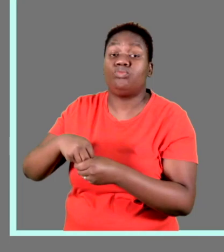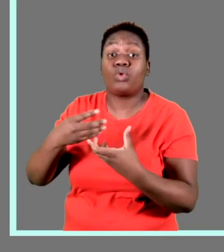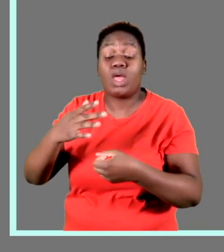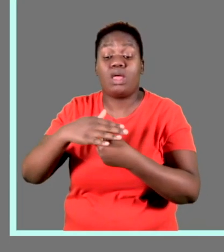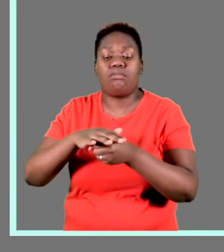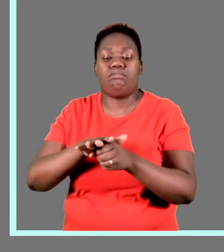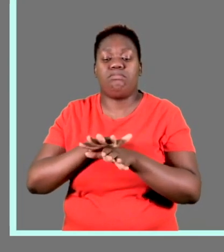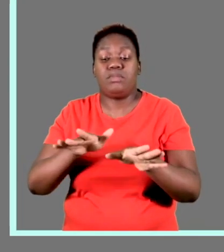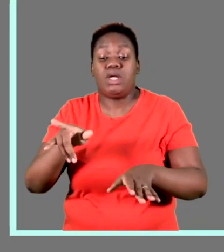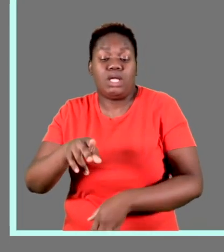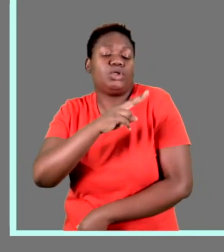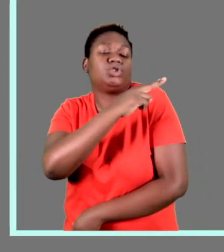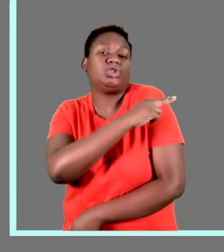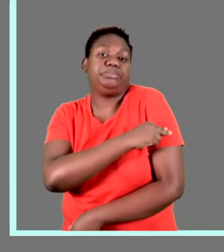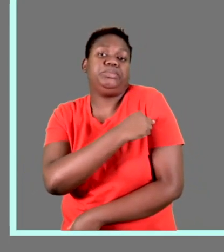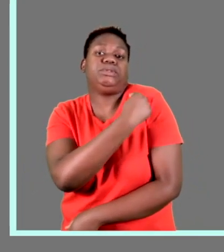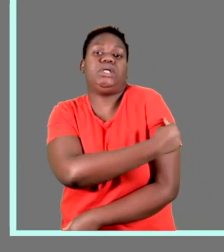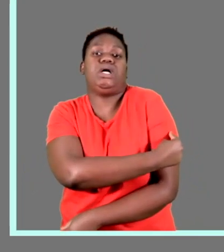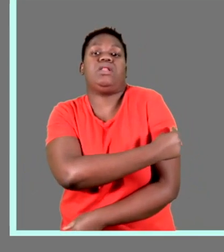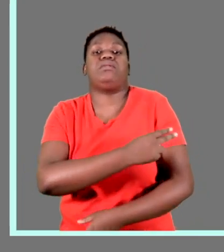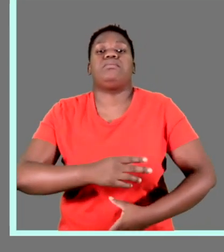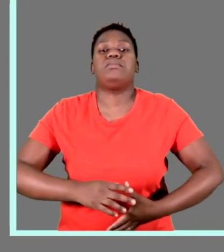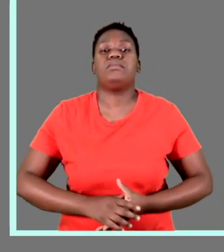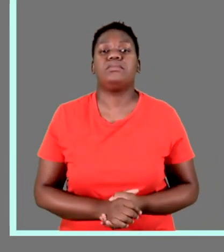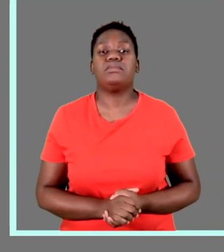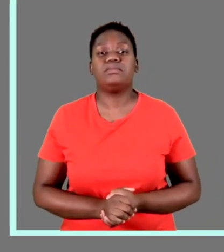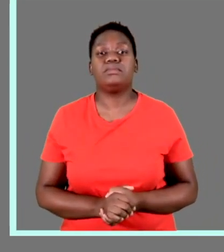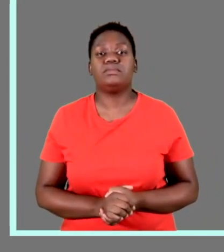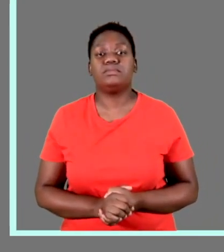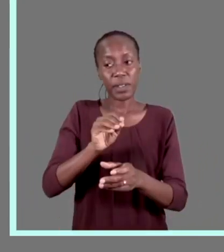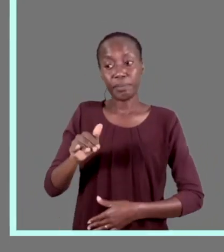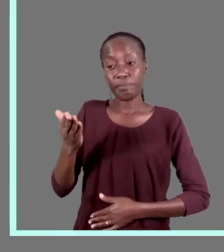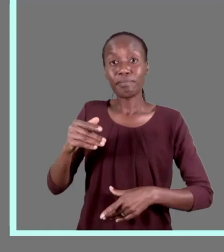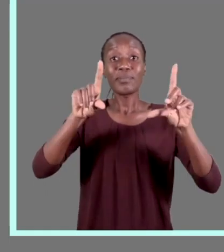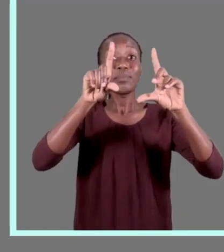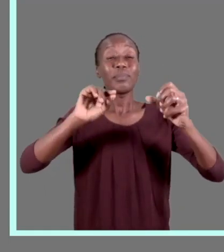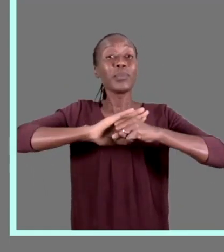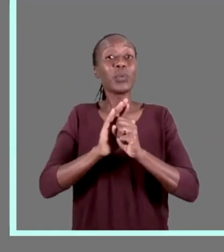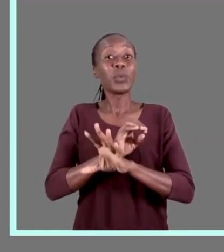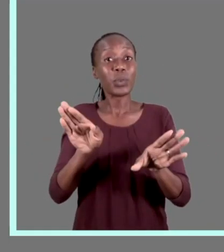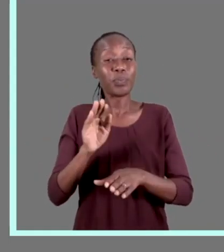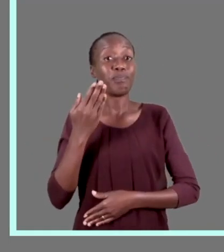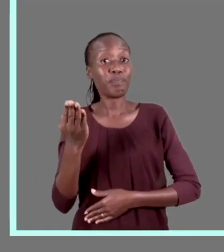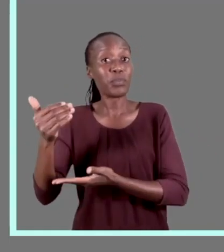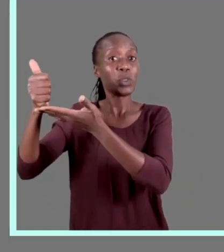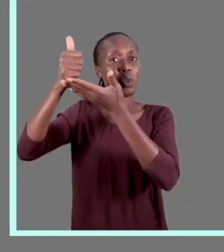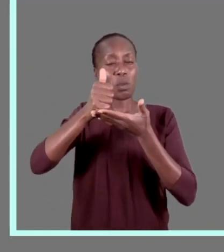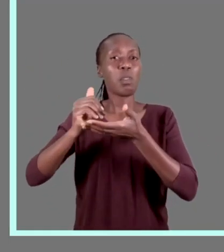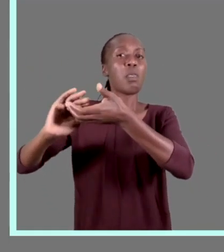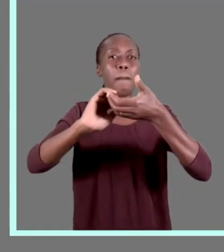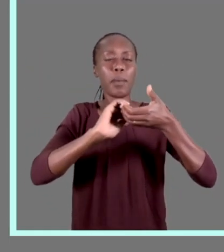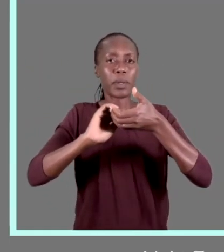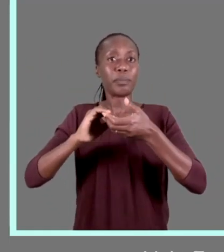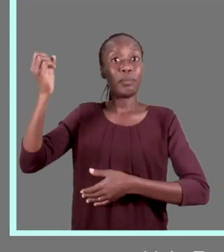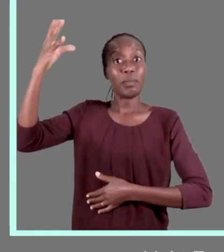também merece atenção na iniciativa Saúde Inclusiva. Na componente da Covid-19, graças ao apoio também